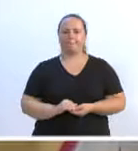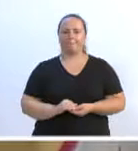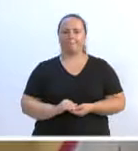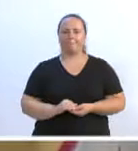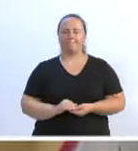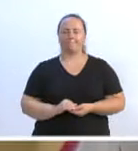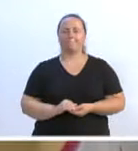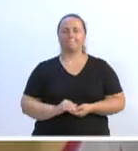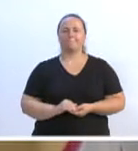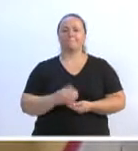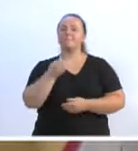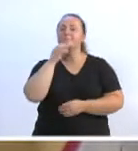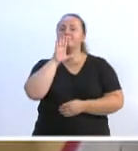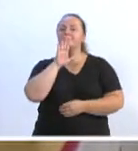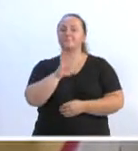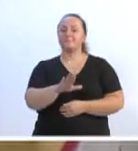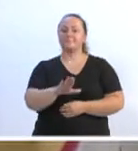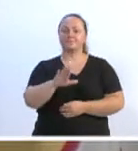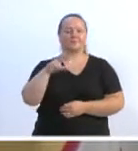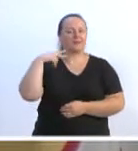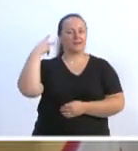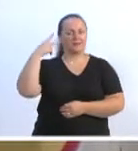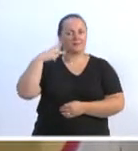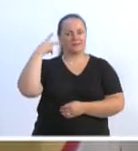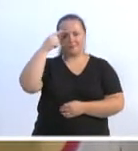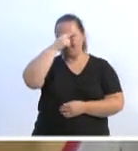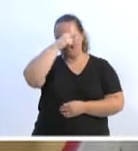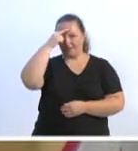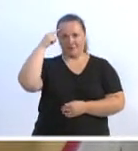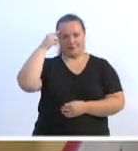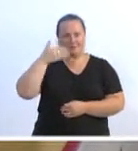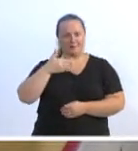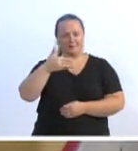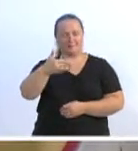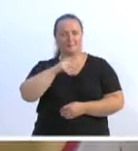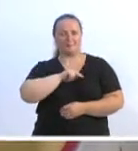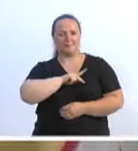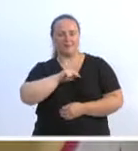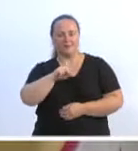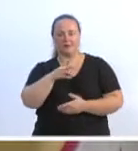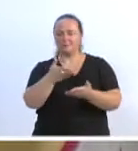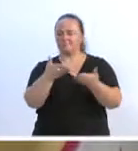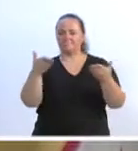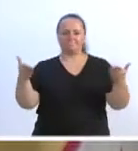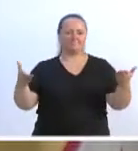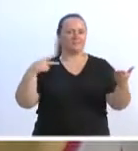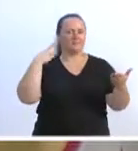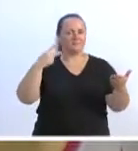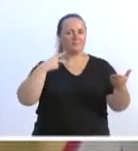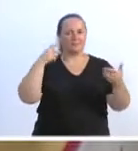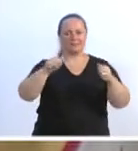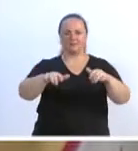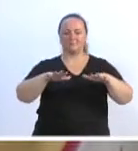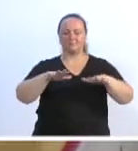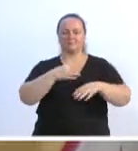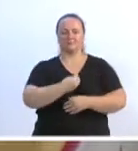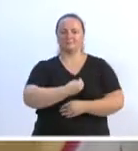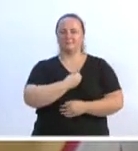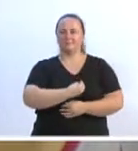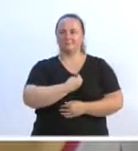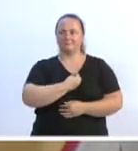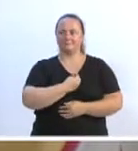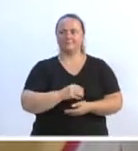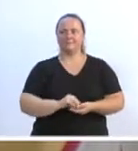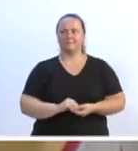boa tarde vereador marcos da rosa que preside os trabalhos da câmara de vereadores senhores vereadores presentes no plenário aos